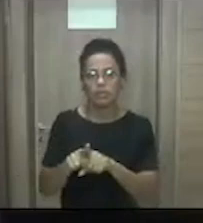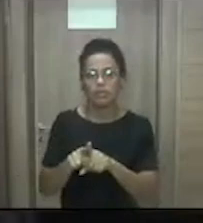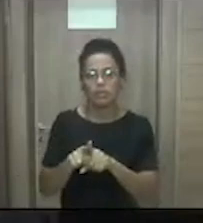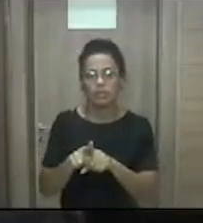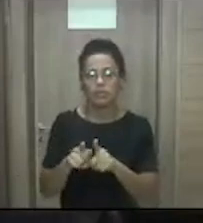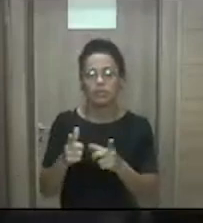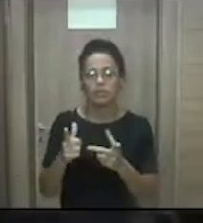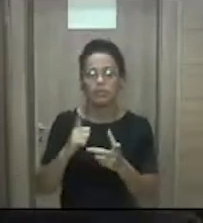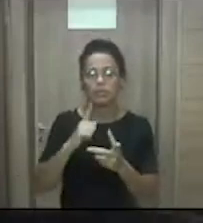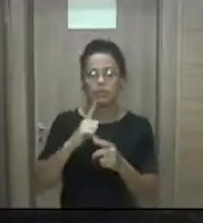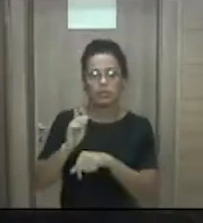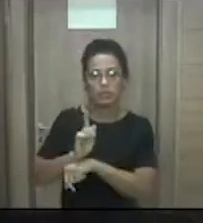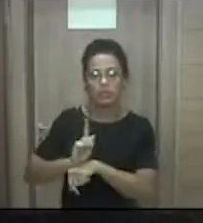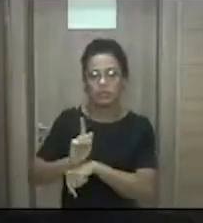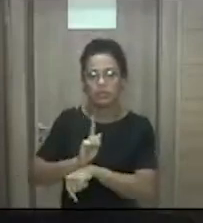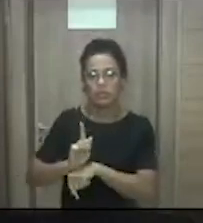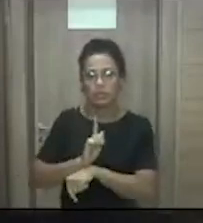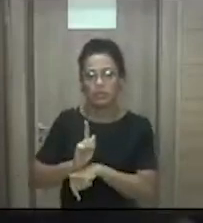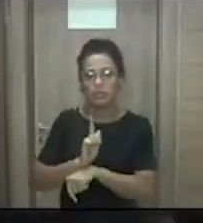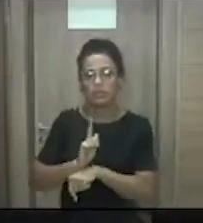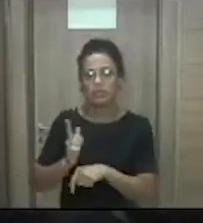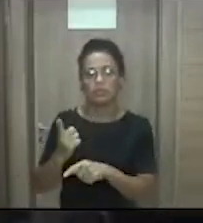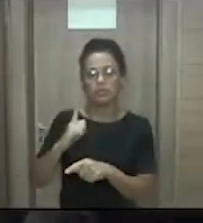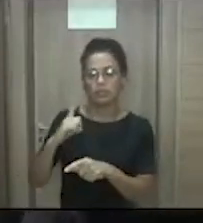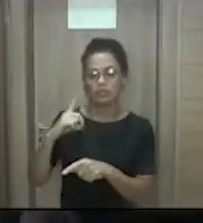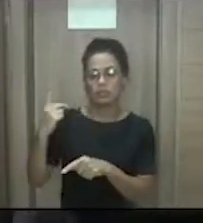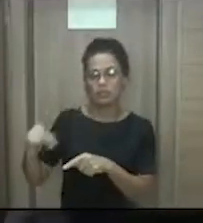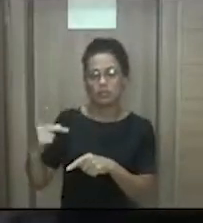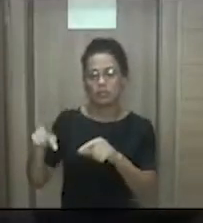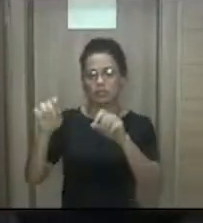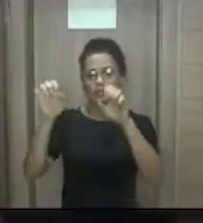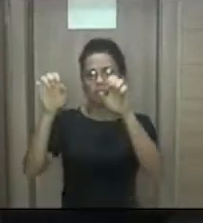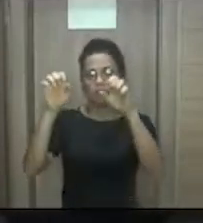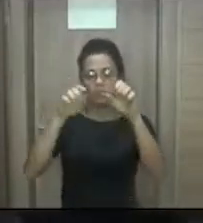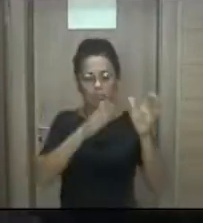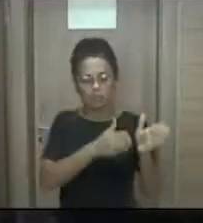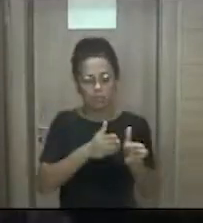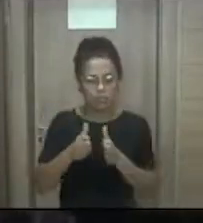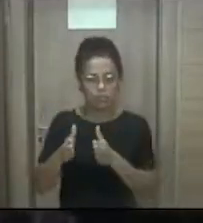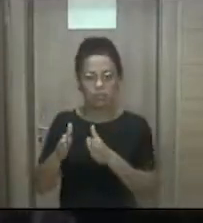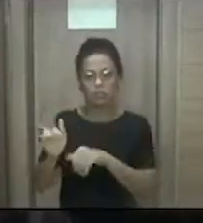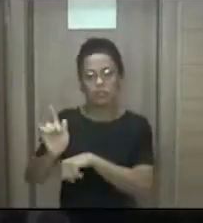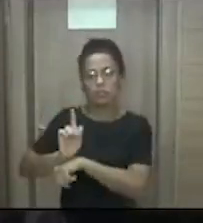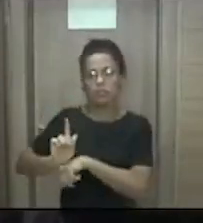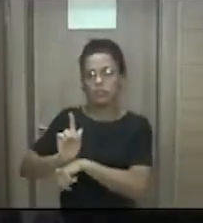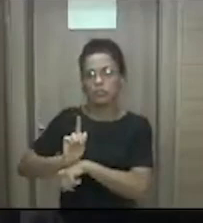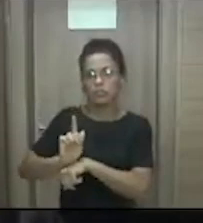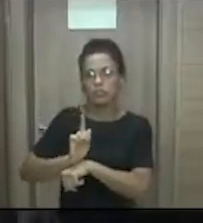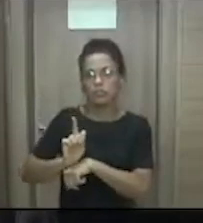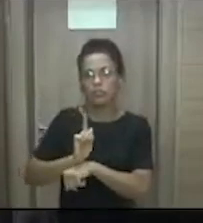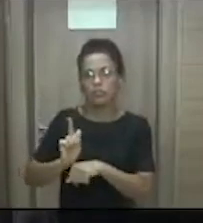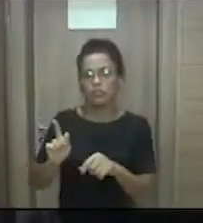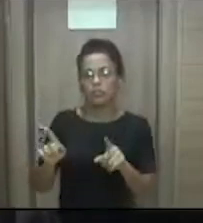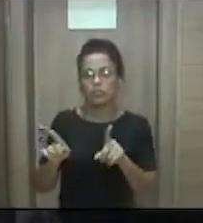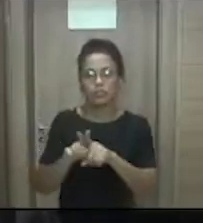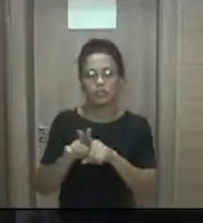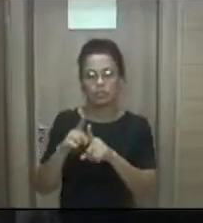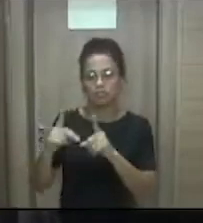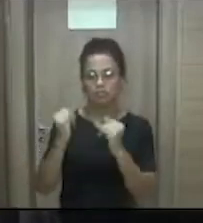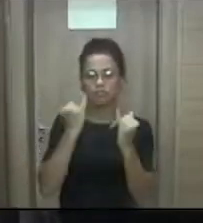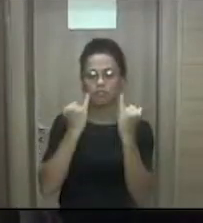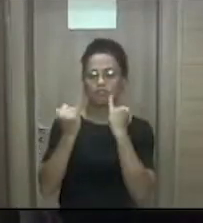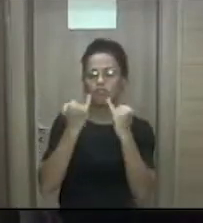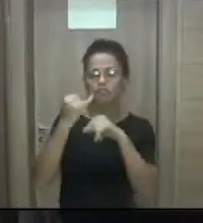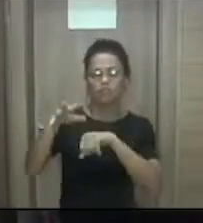gestão. Mas realmente tem dificuldades estruturais no processo de gestão, equipes reduzidas, essa questão da